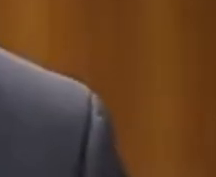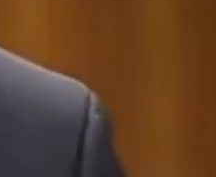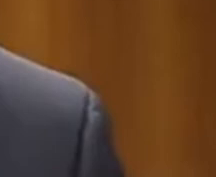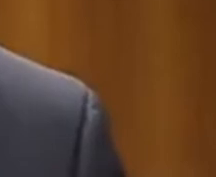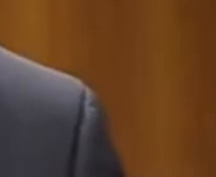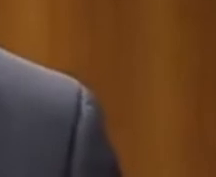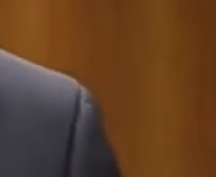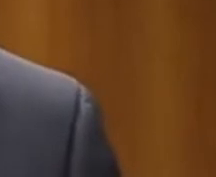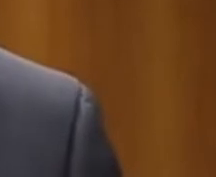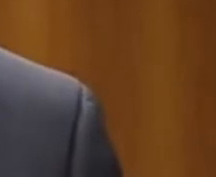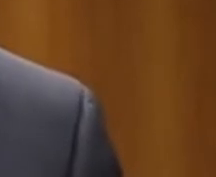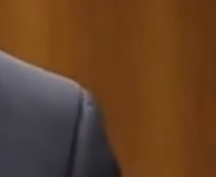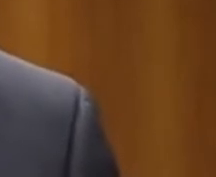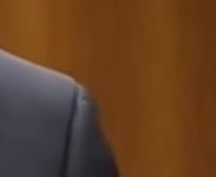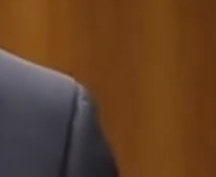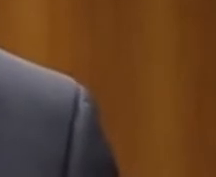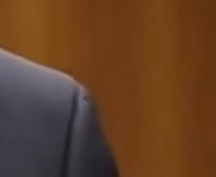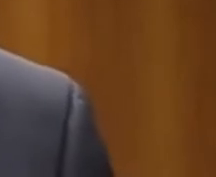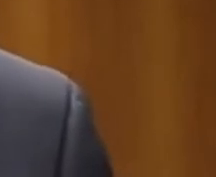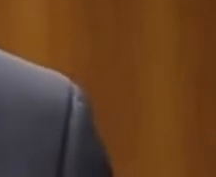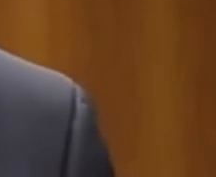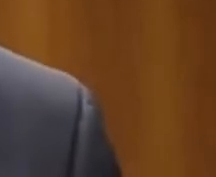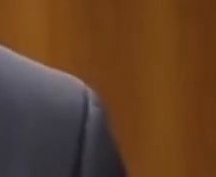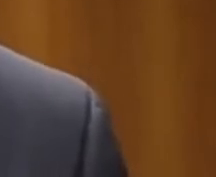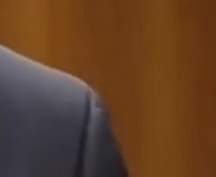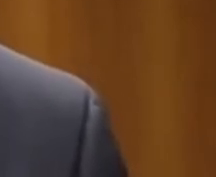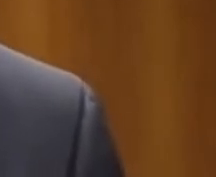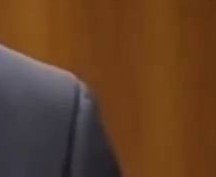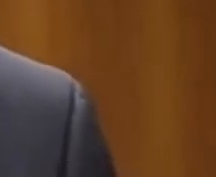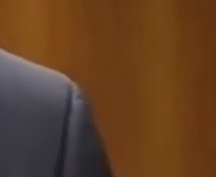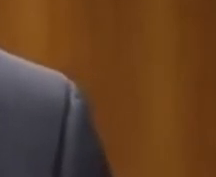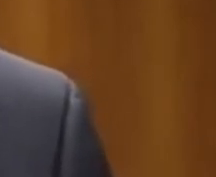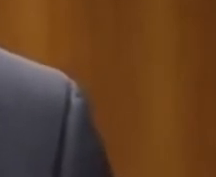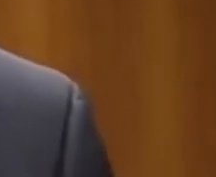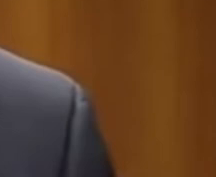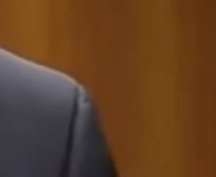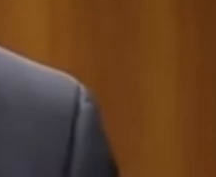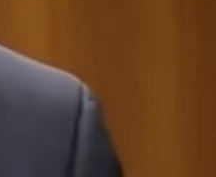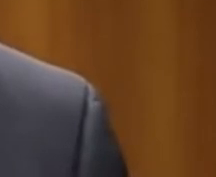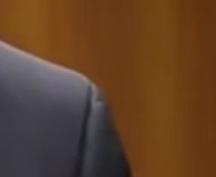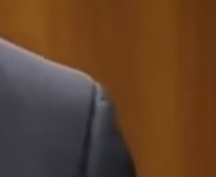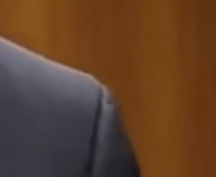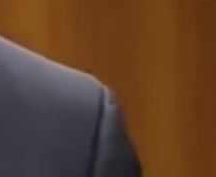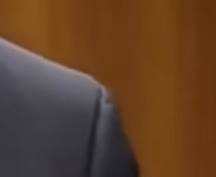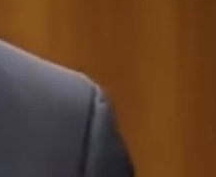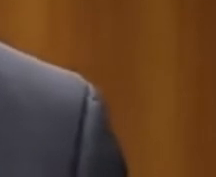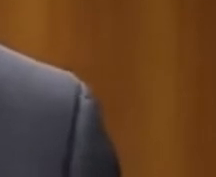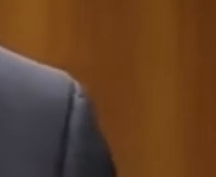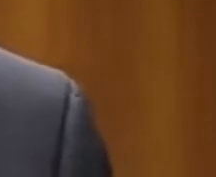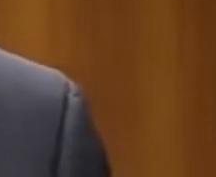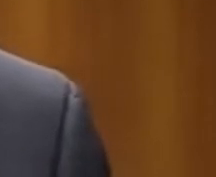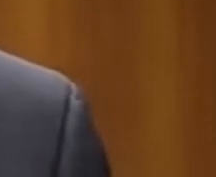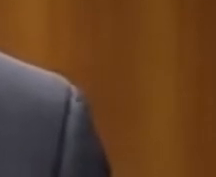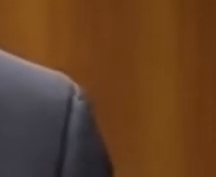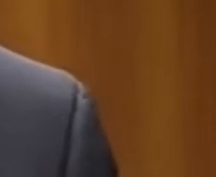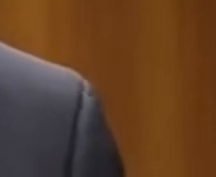Boa noite a todas e todos. É uma honra participar, ainda que virtualmente, da inauguração da nova sede da